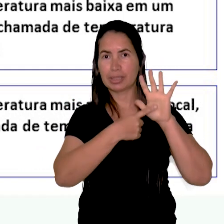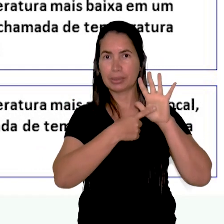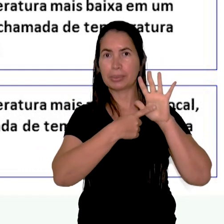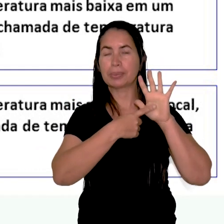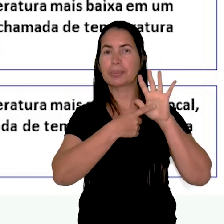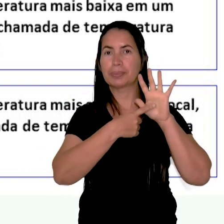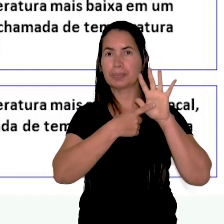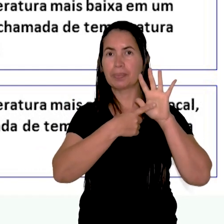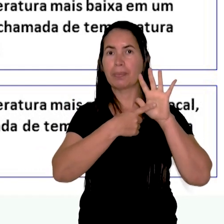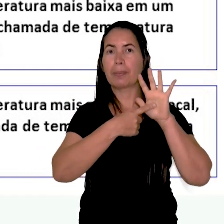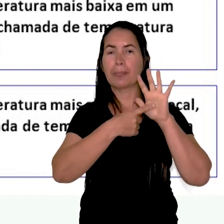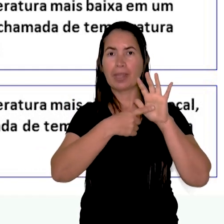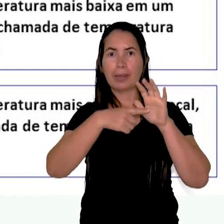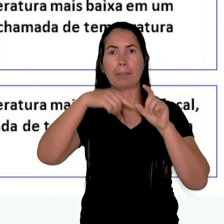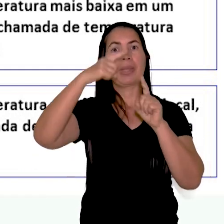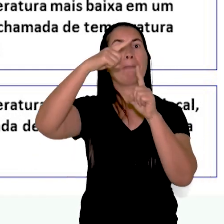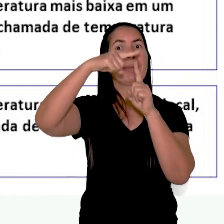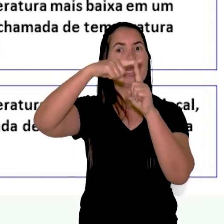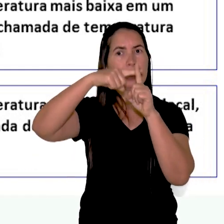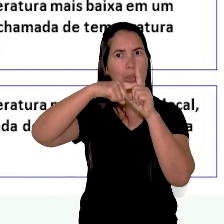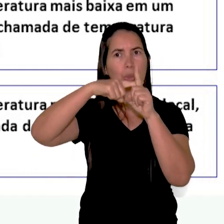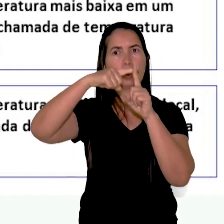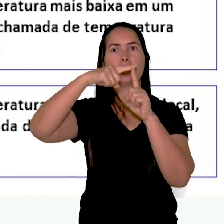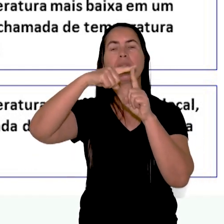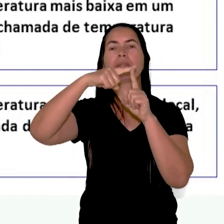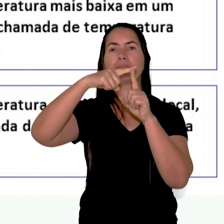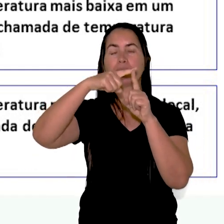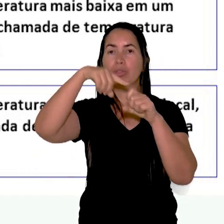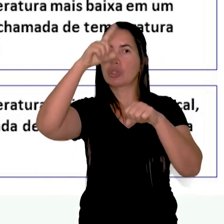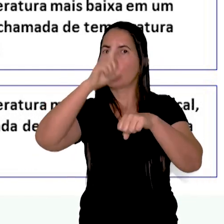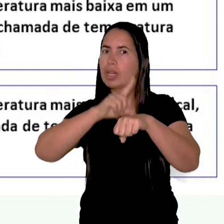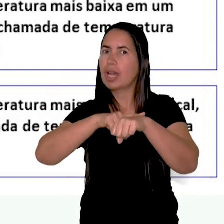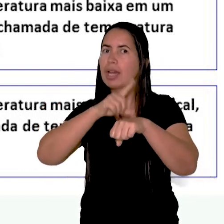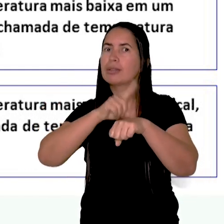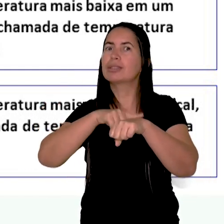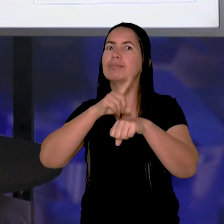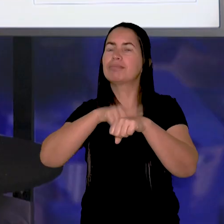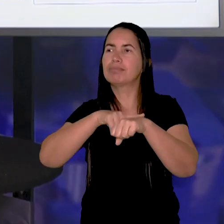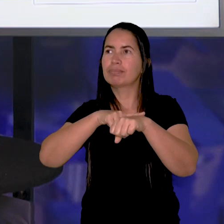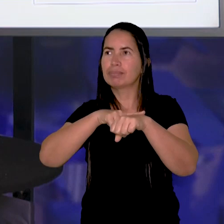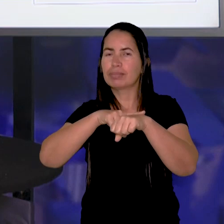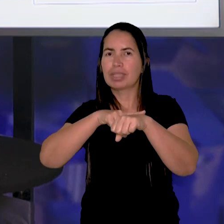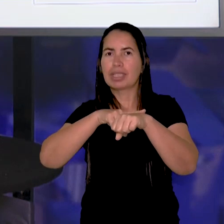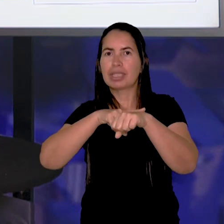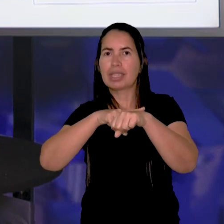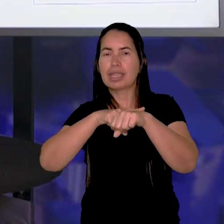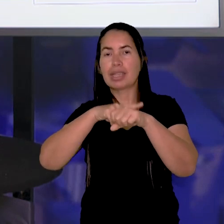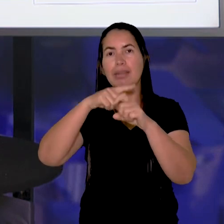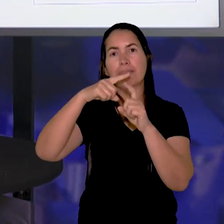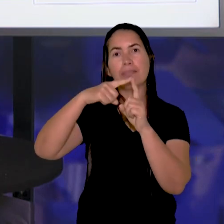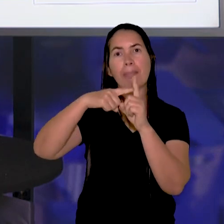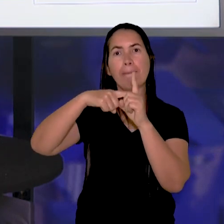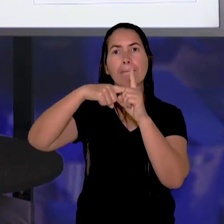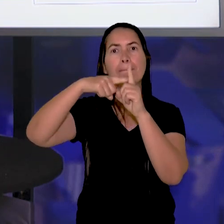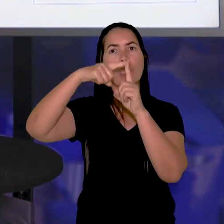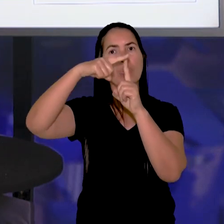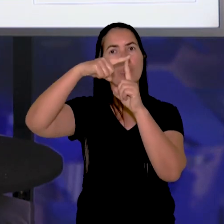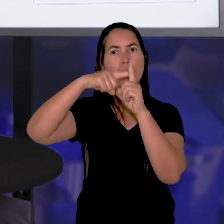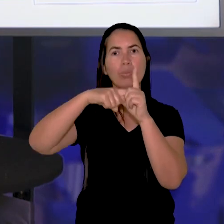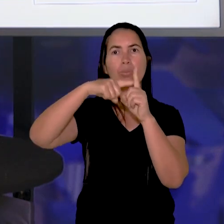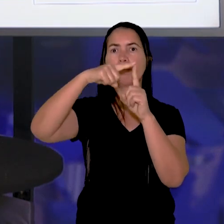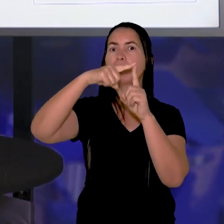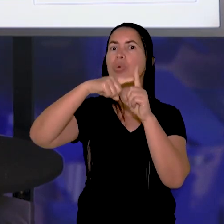representando a temperatura e os horários que houve oscilações da